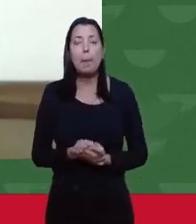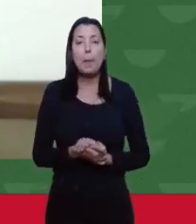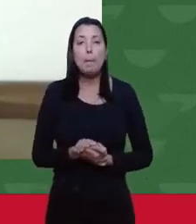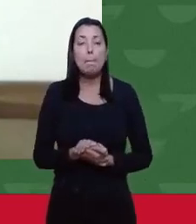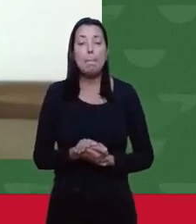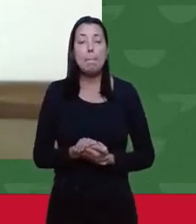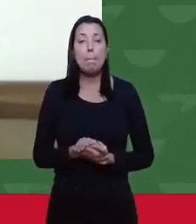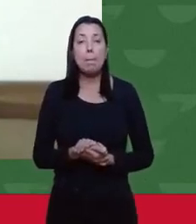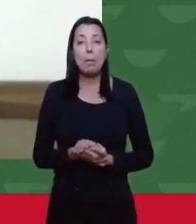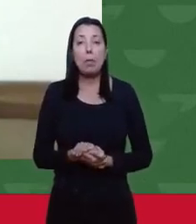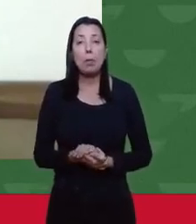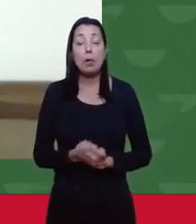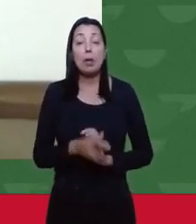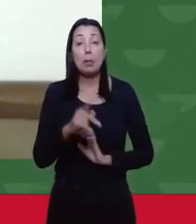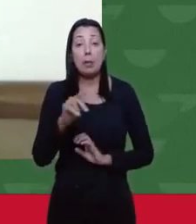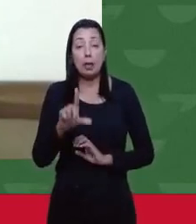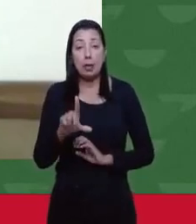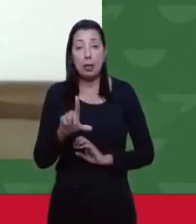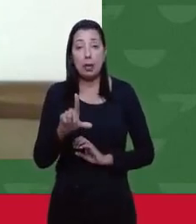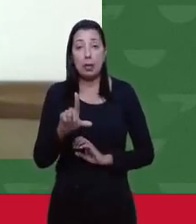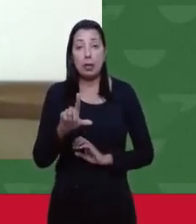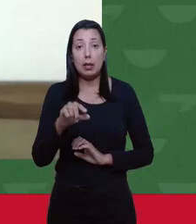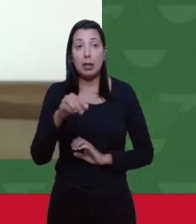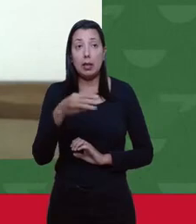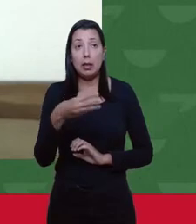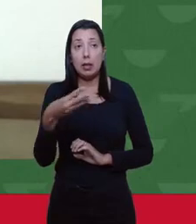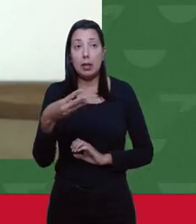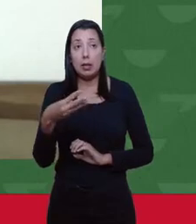né? O PL